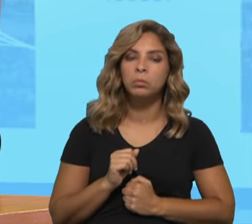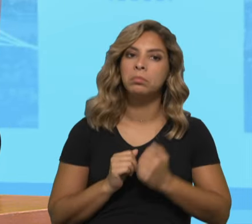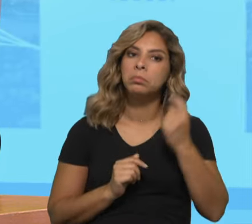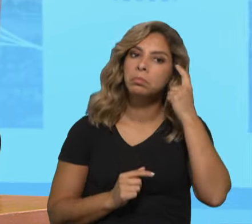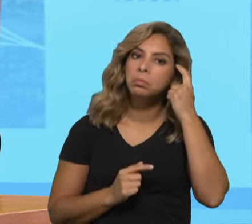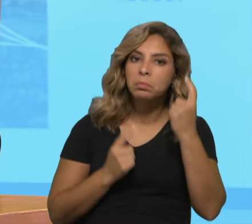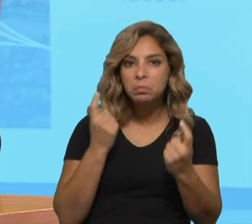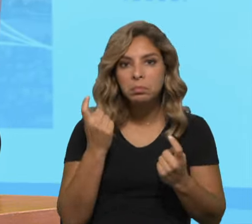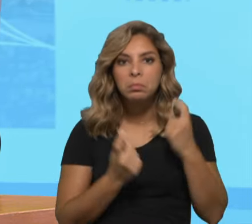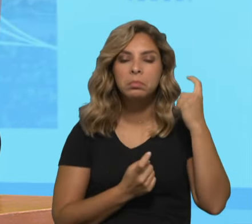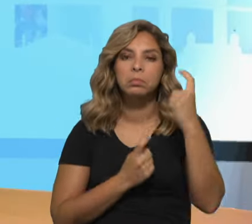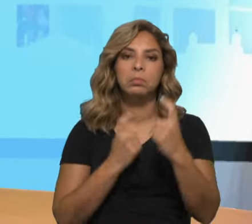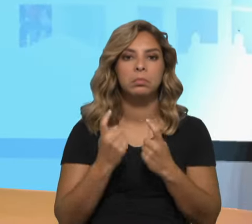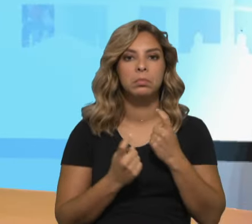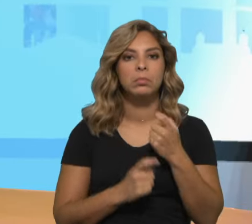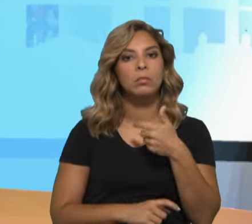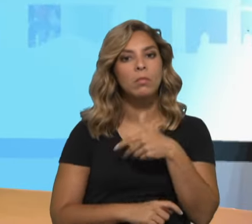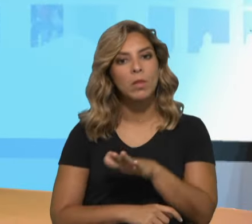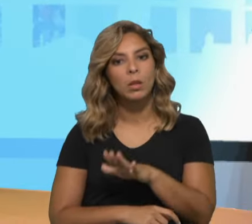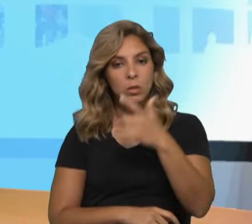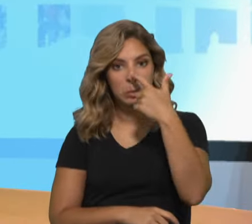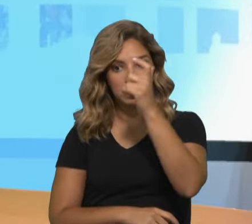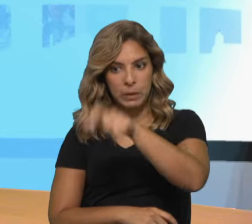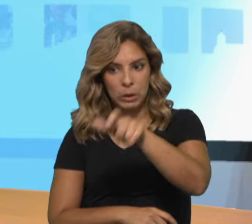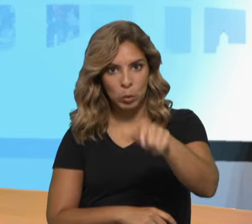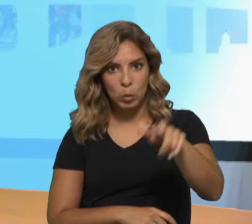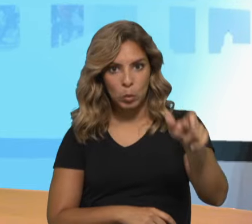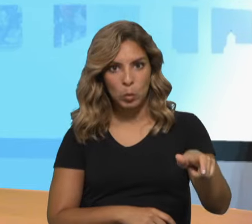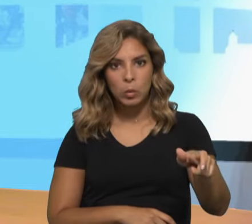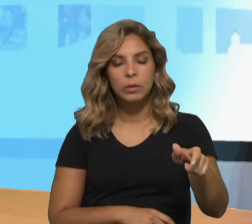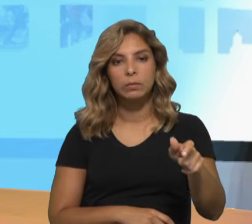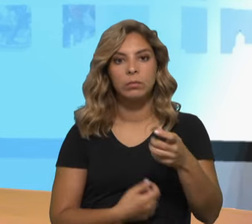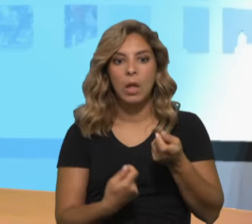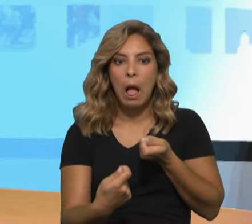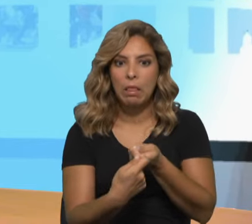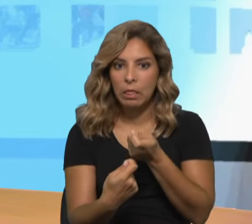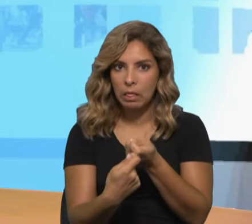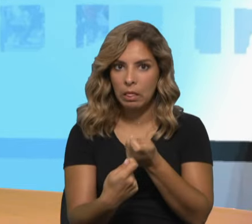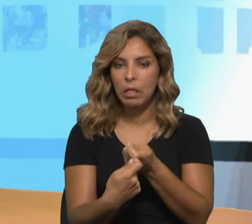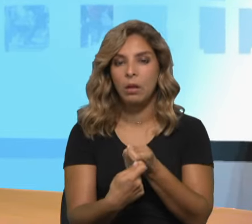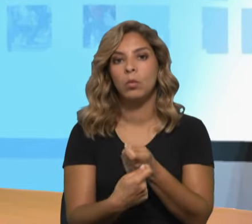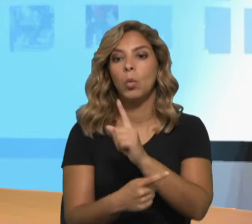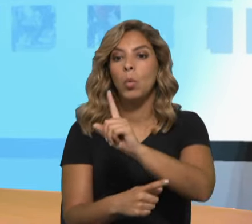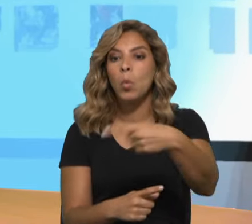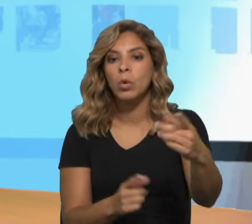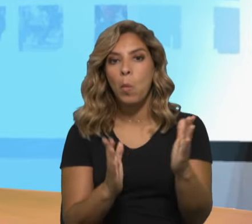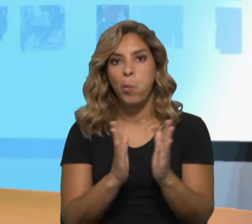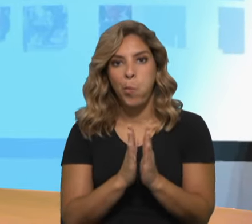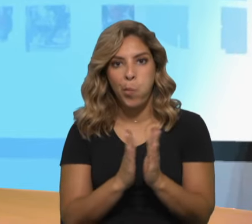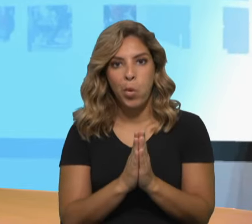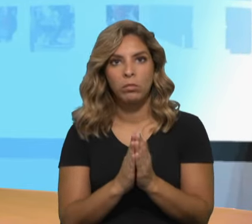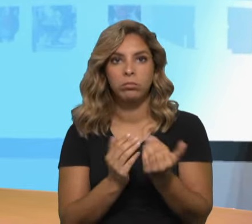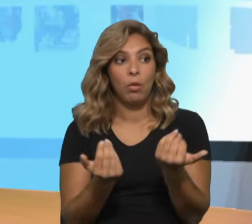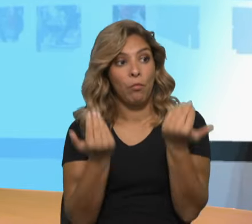que estas pessoas que chegam e que pertencem a outras culturas, a outras religiões, possam estar informadas,